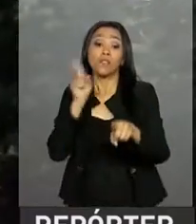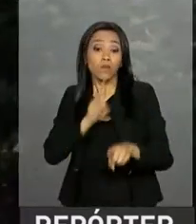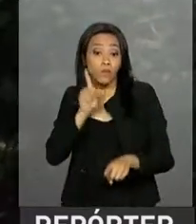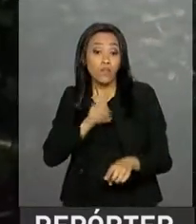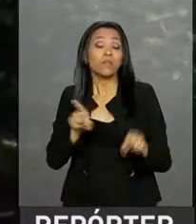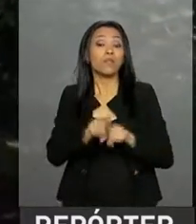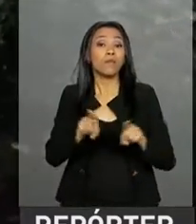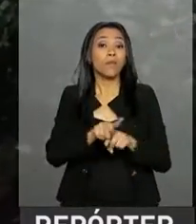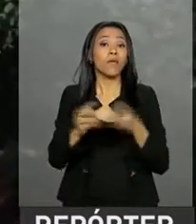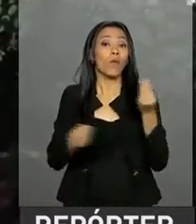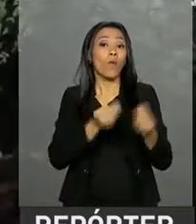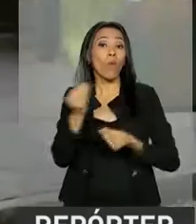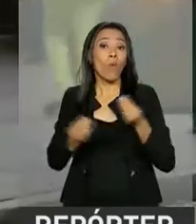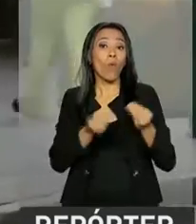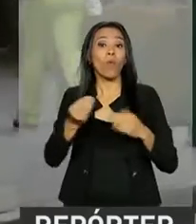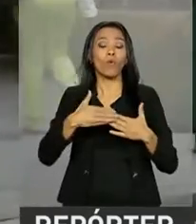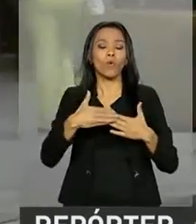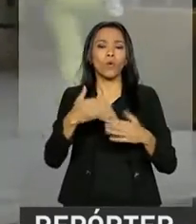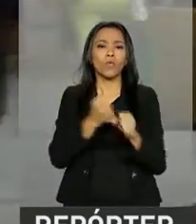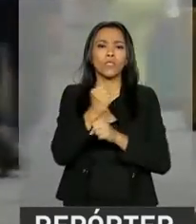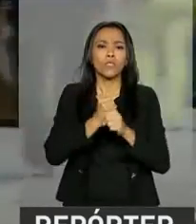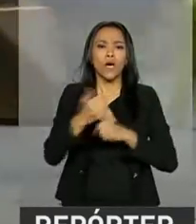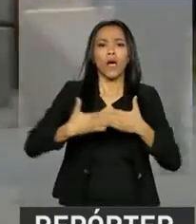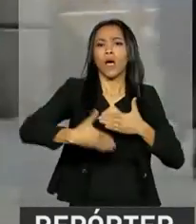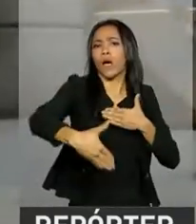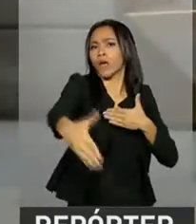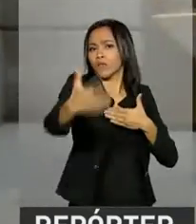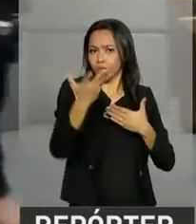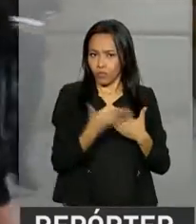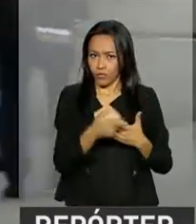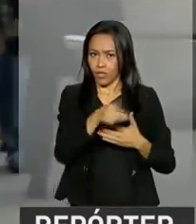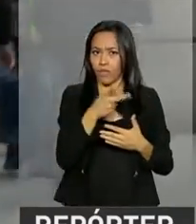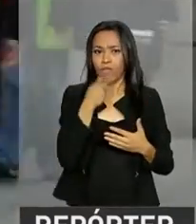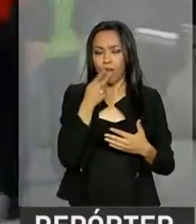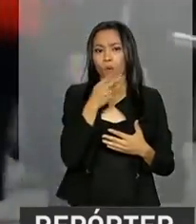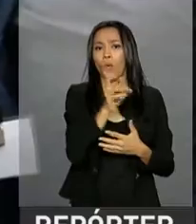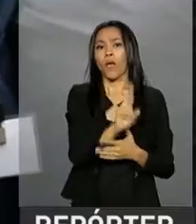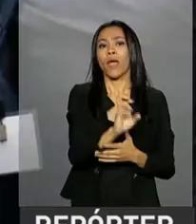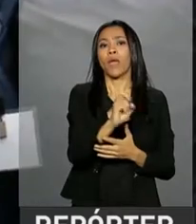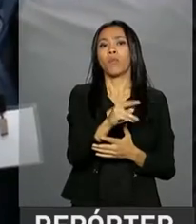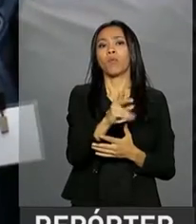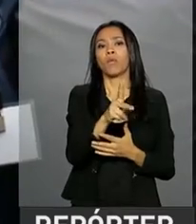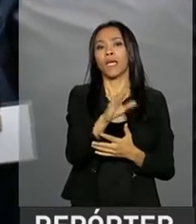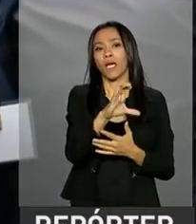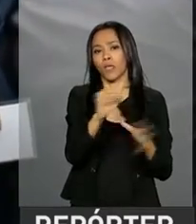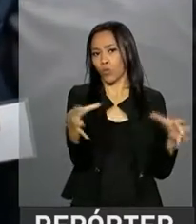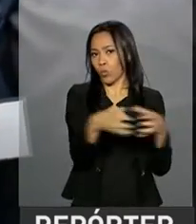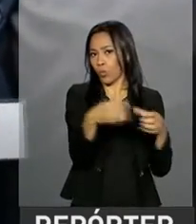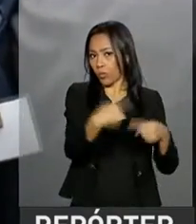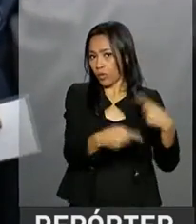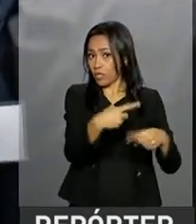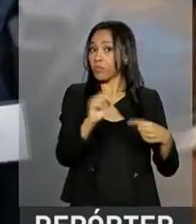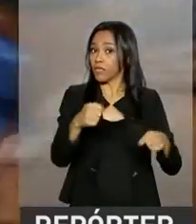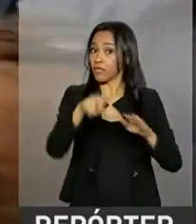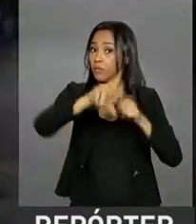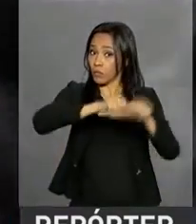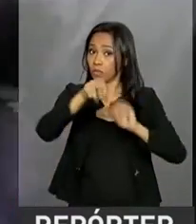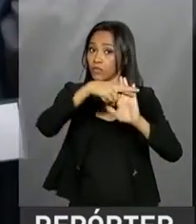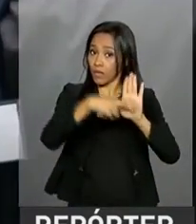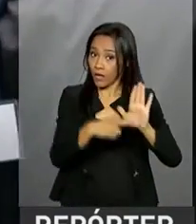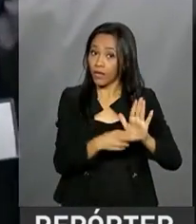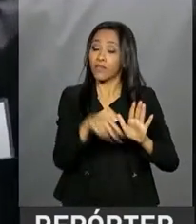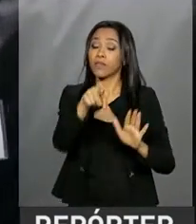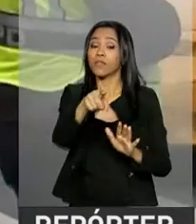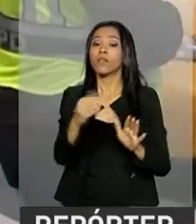discute a sustentabilidade da Previdência. Republicanos dizem que é preciso reformar o sistema e uma das propostas é aumentar a idade mínima